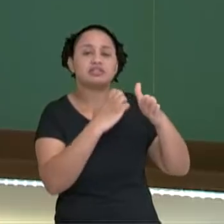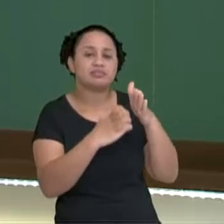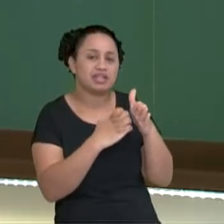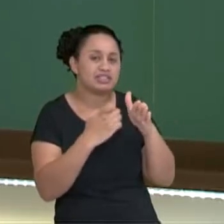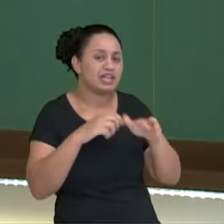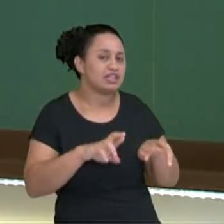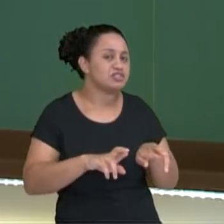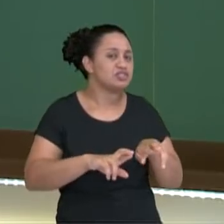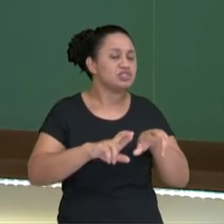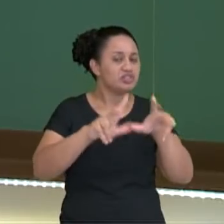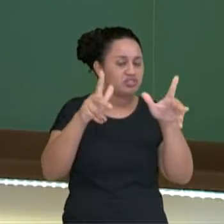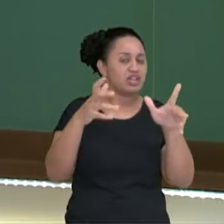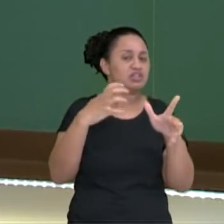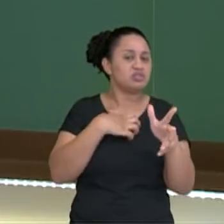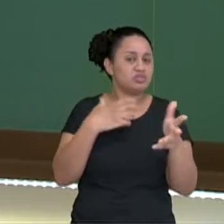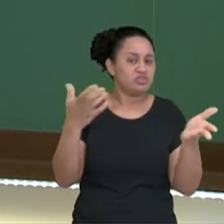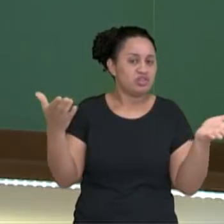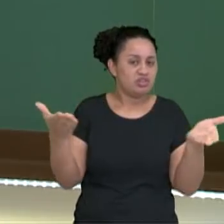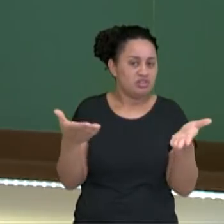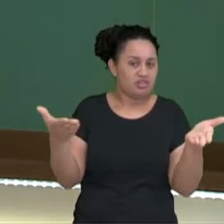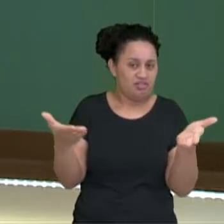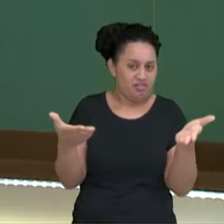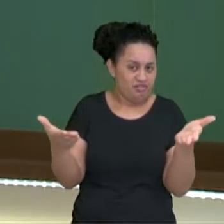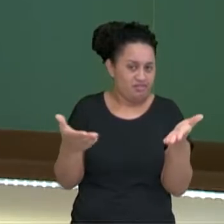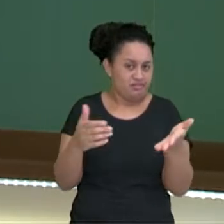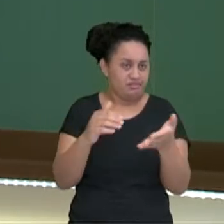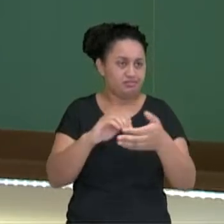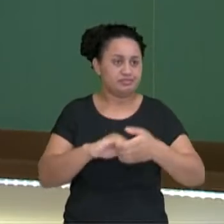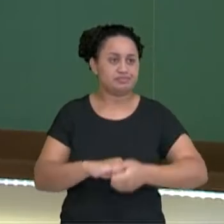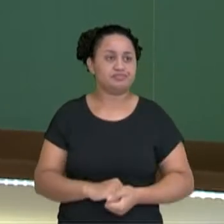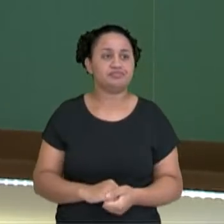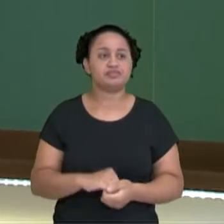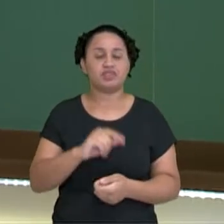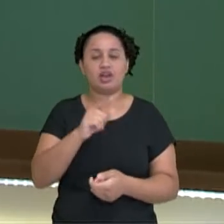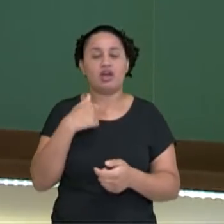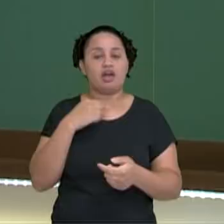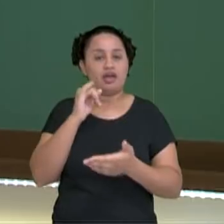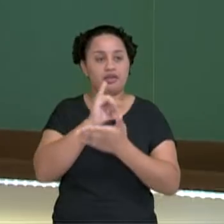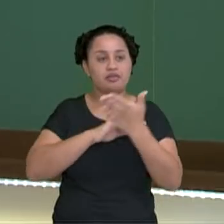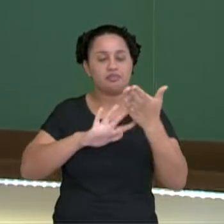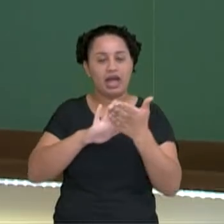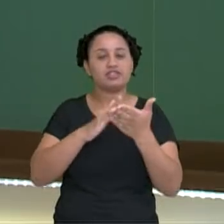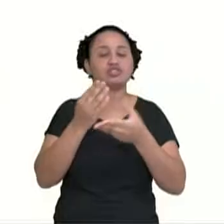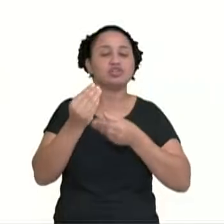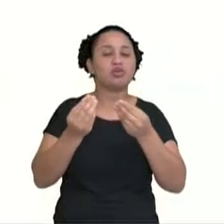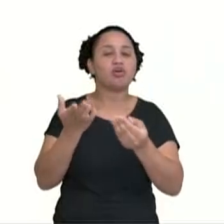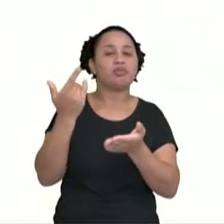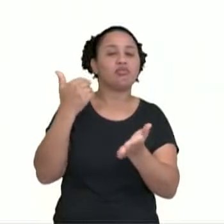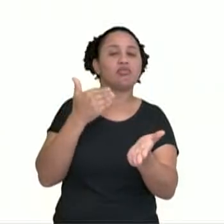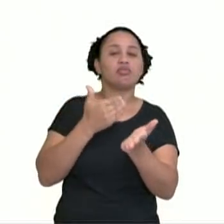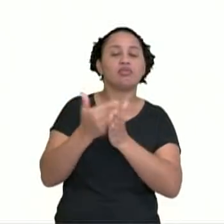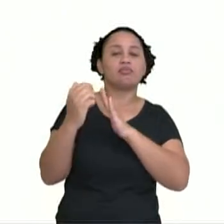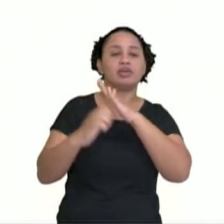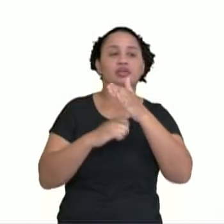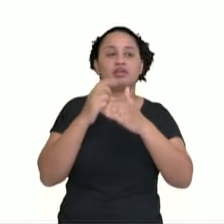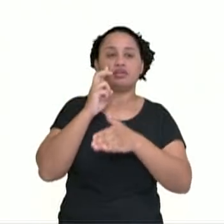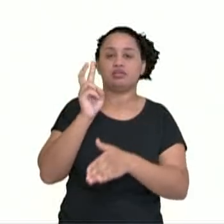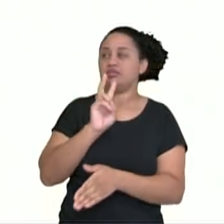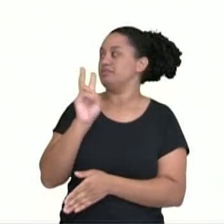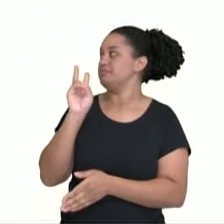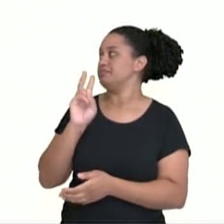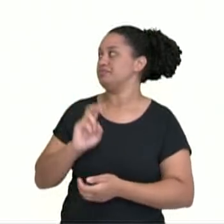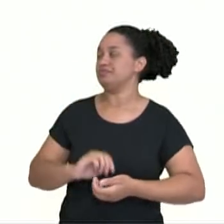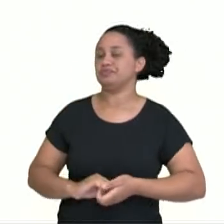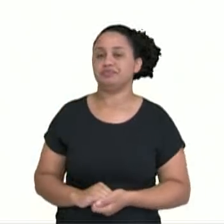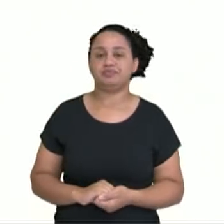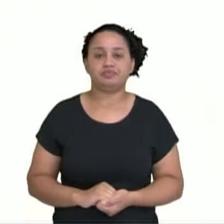muito diferentes das fábricas do nosso tempo? Aqui eu trouxe uma imagem, que essa imagem ela já é de uma